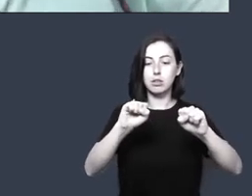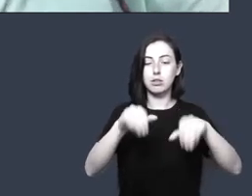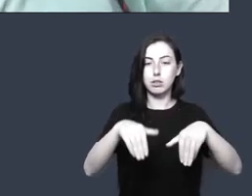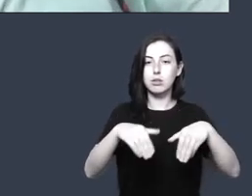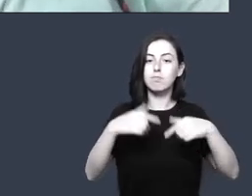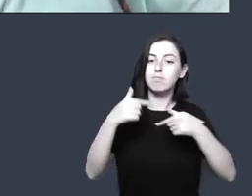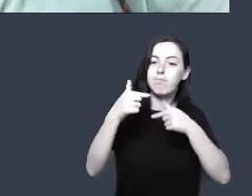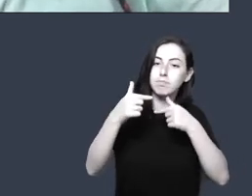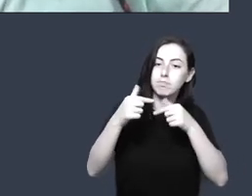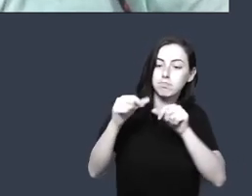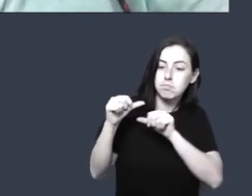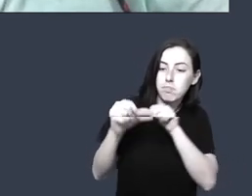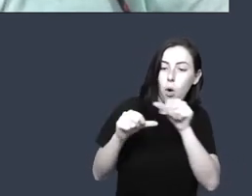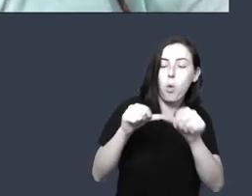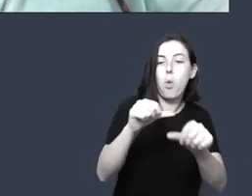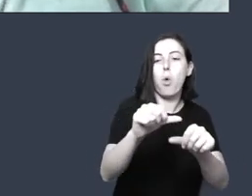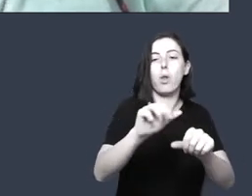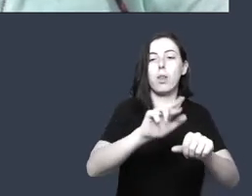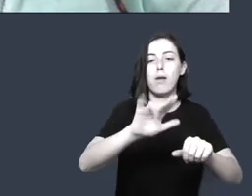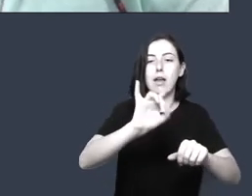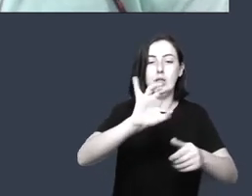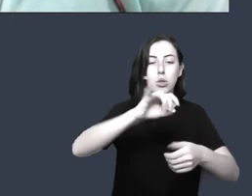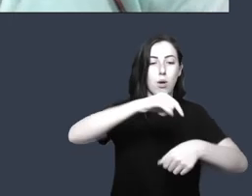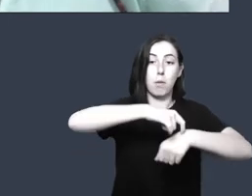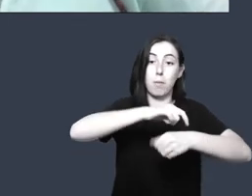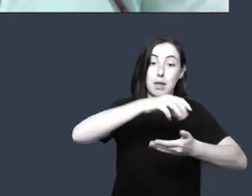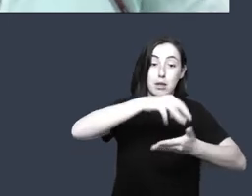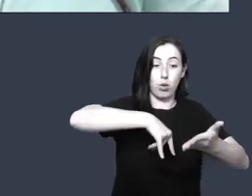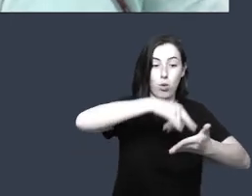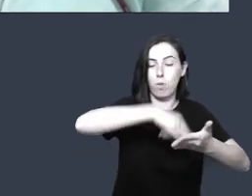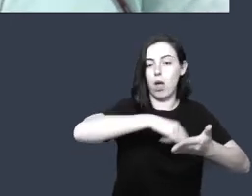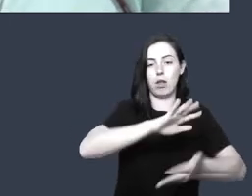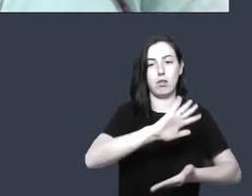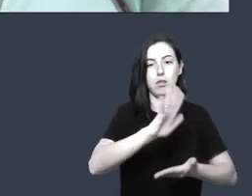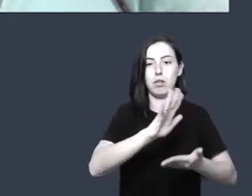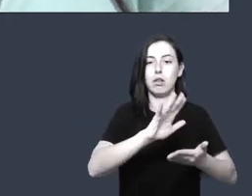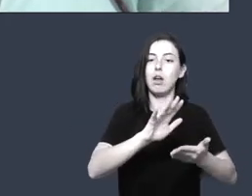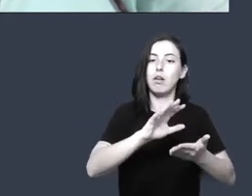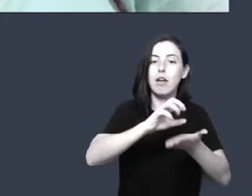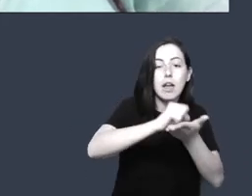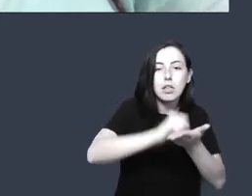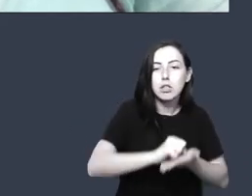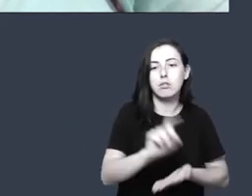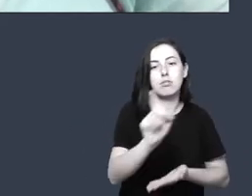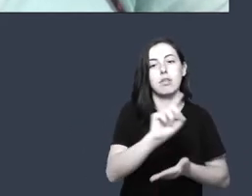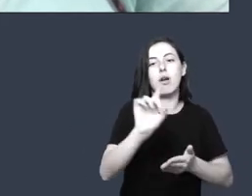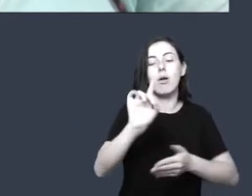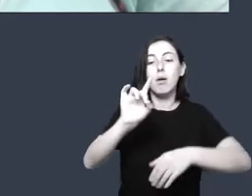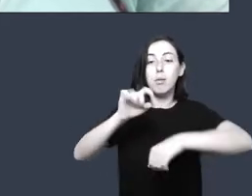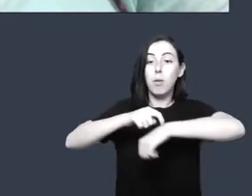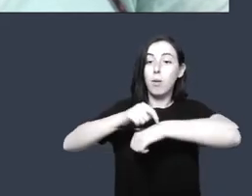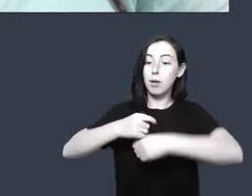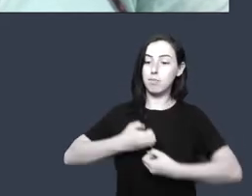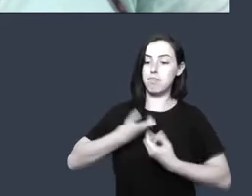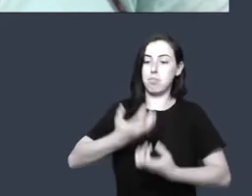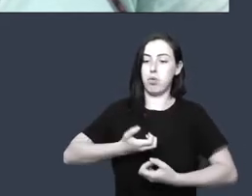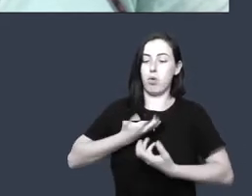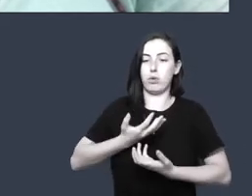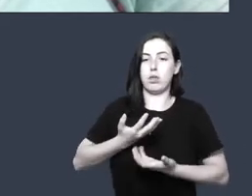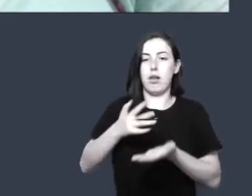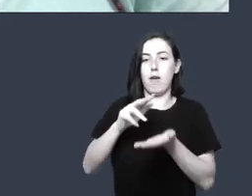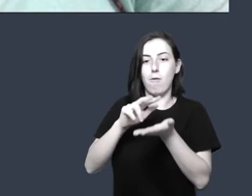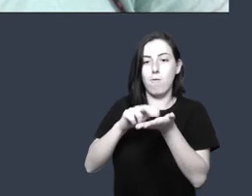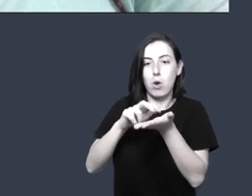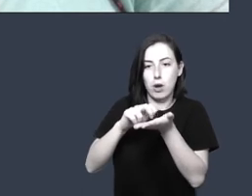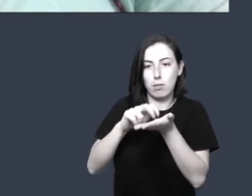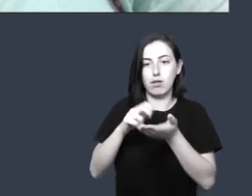também como quando as pessoas falam entre a gente lá, como é que a gente muda toda essa parte da terminologia das palavras.